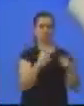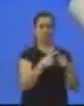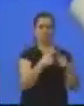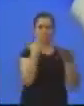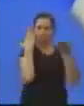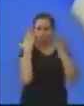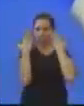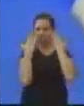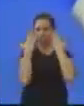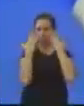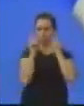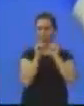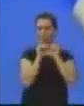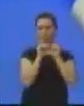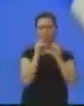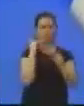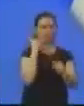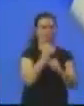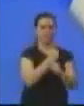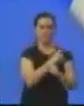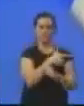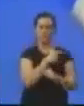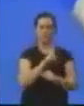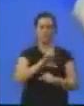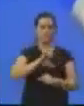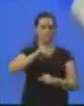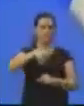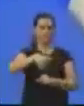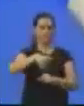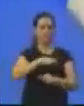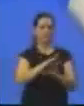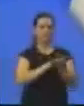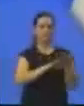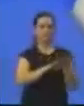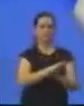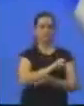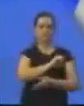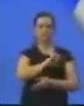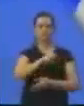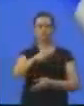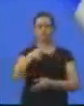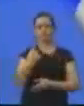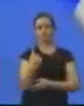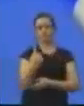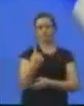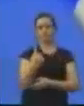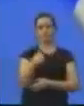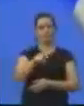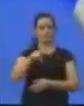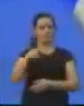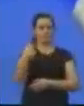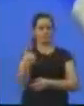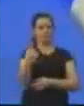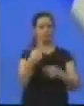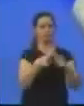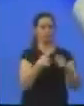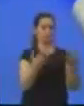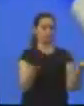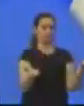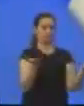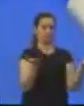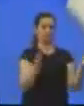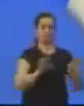aí descobrimos que não existe o limite quando x tende para 1, porque os valores laterais deram